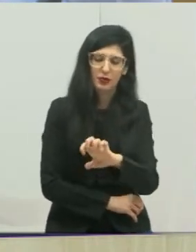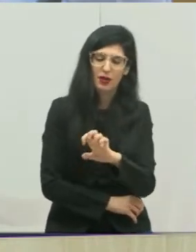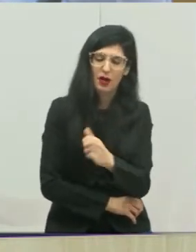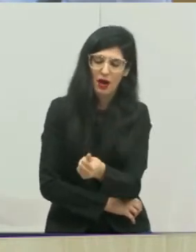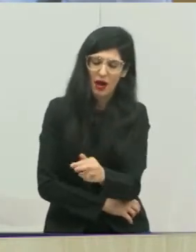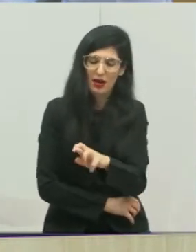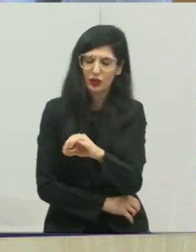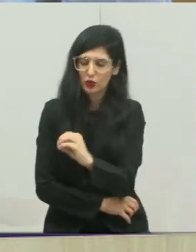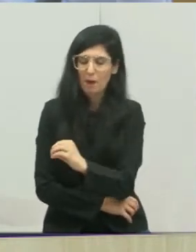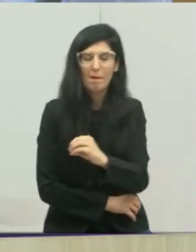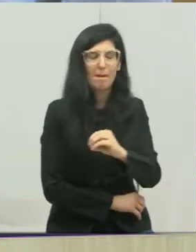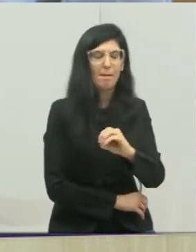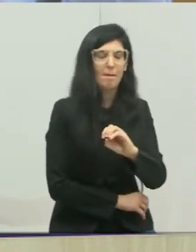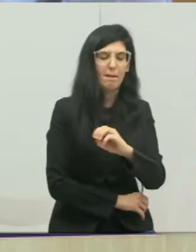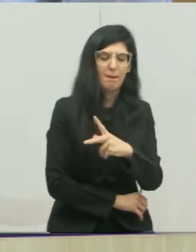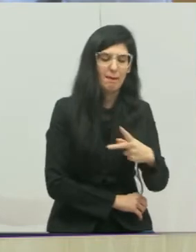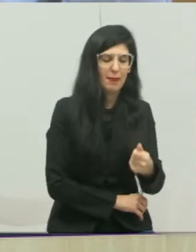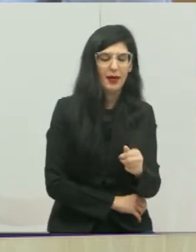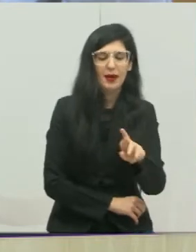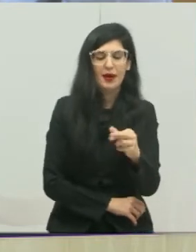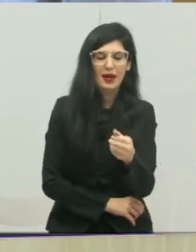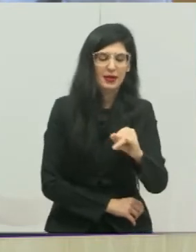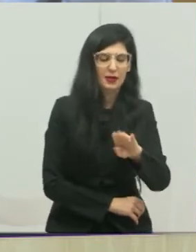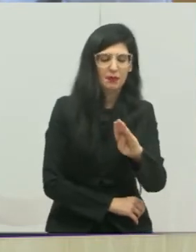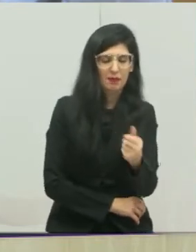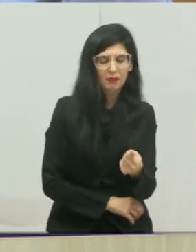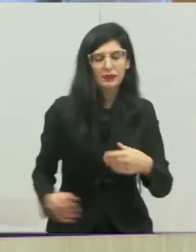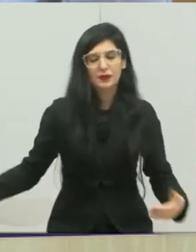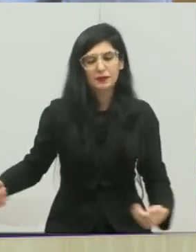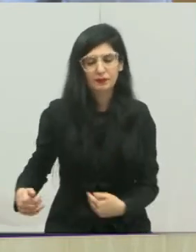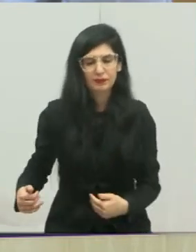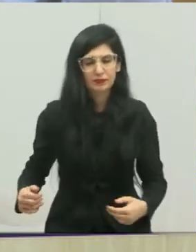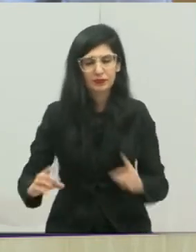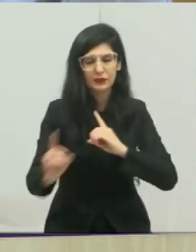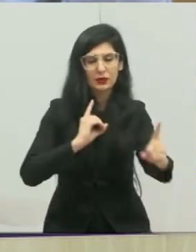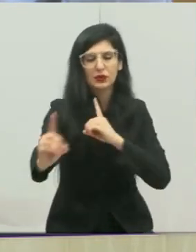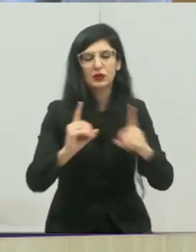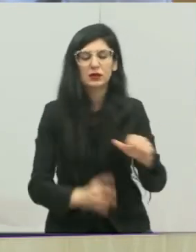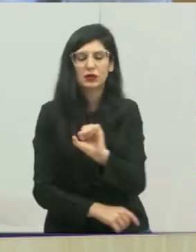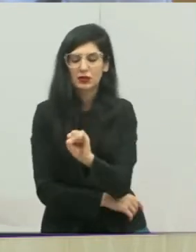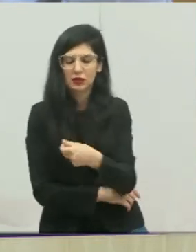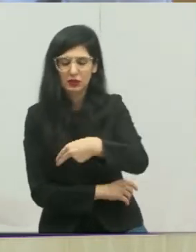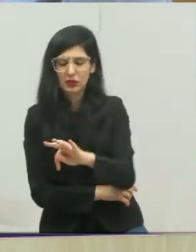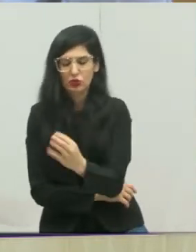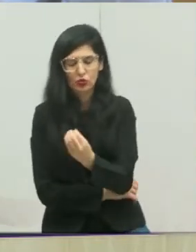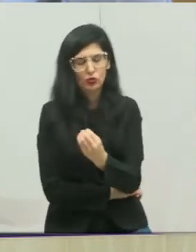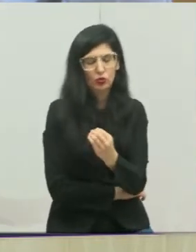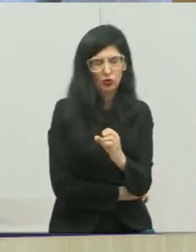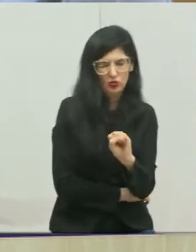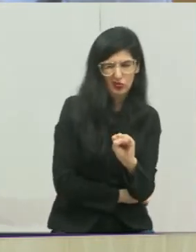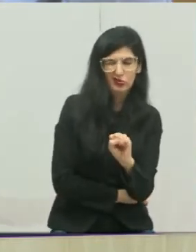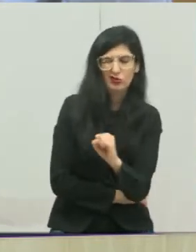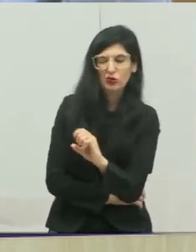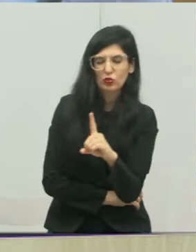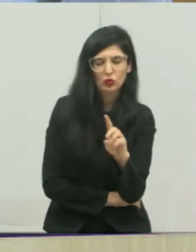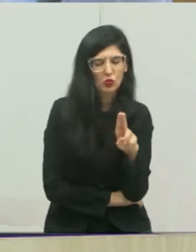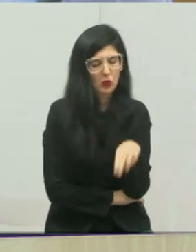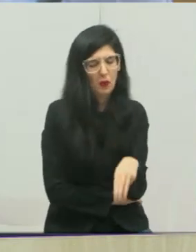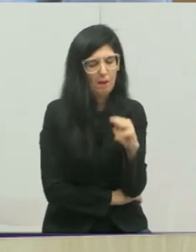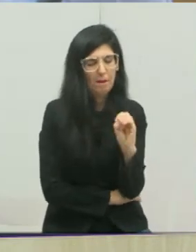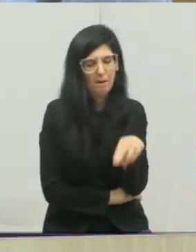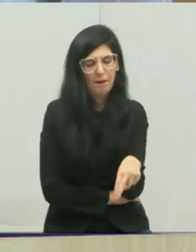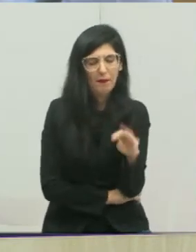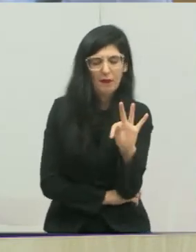transeuntes da Avenida Santos Dumont, que é próxima a locais de lazer, Pista do Ralph e Oração, Capela Nossa Senhora